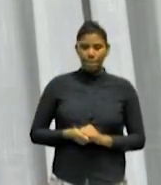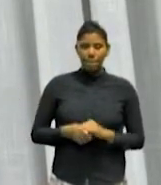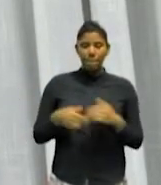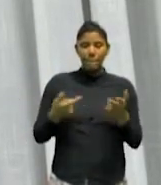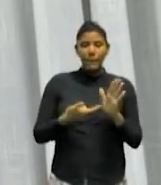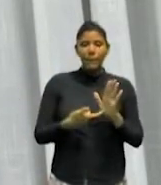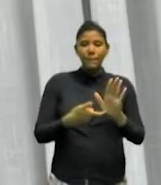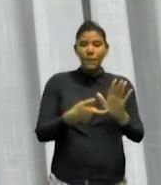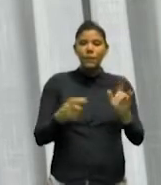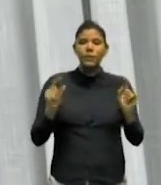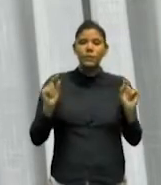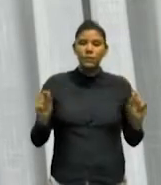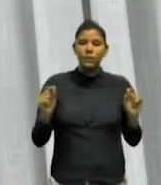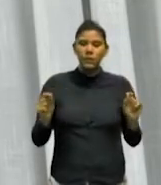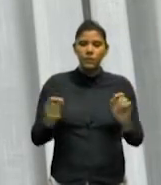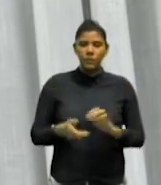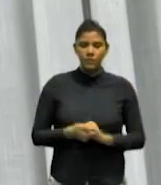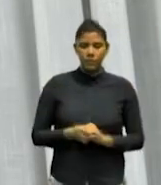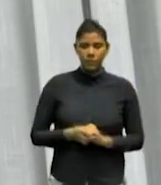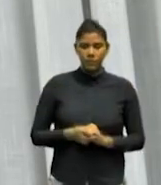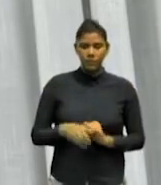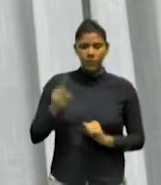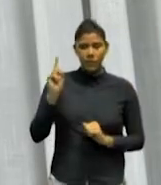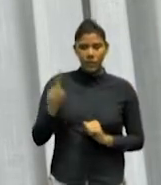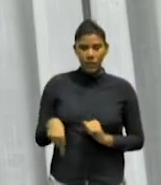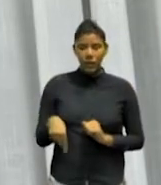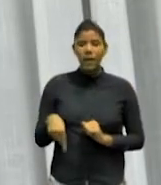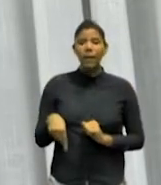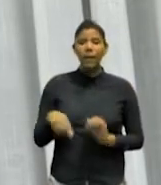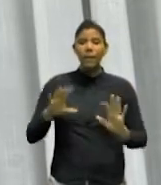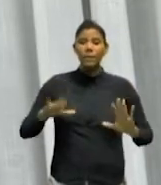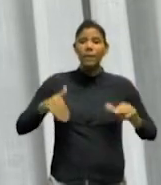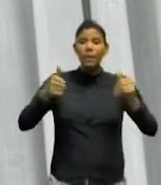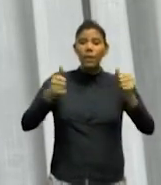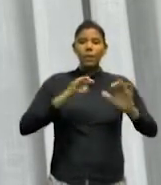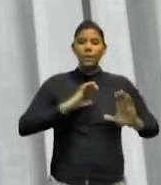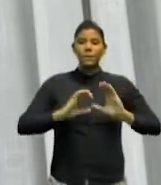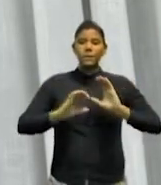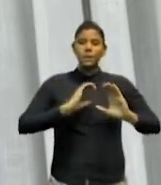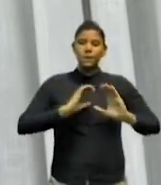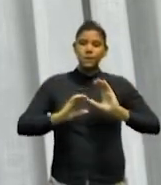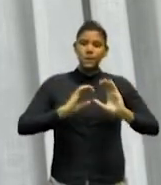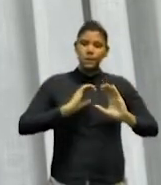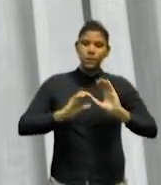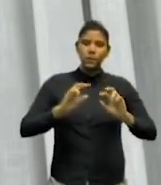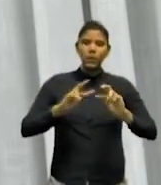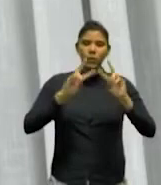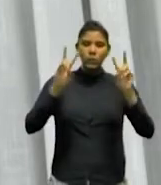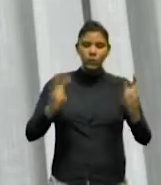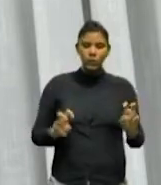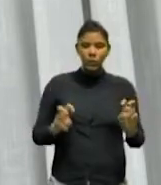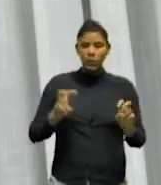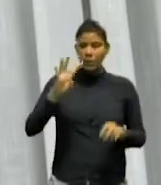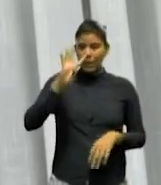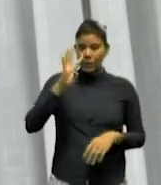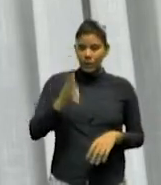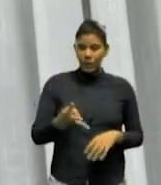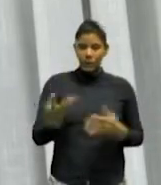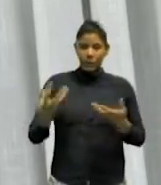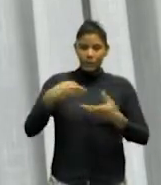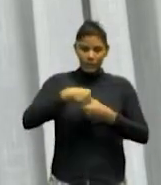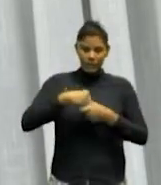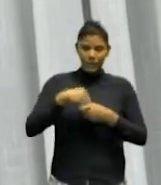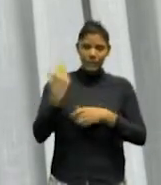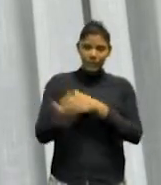fruto de uma maior e de uma melhor comunicação, engajamento sobre os canais de denúncia dentro das empresas e